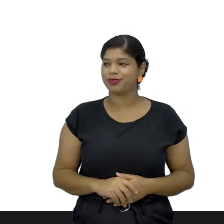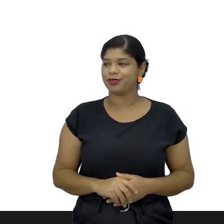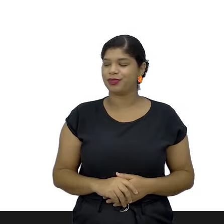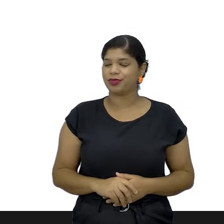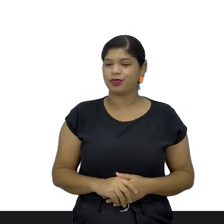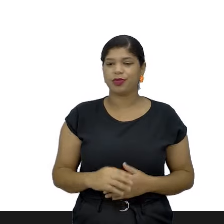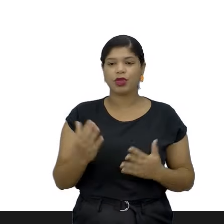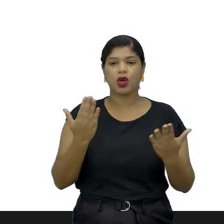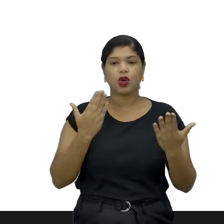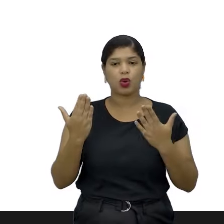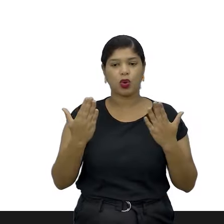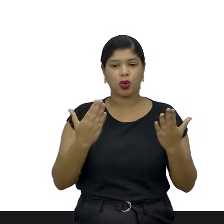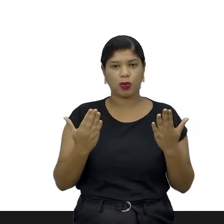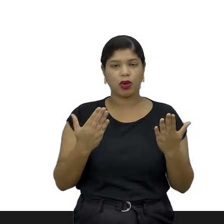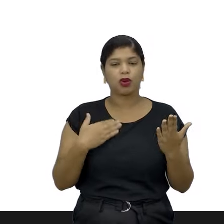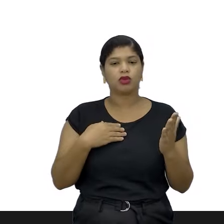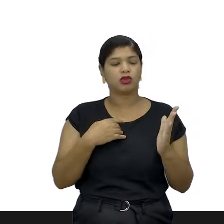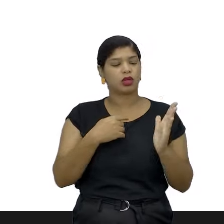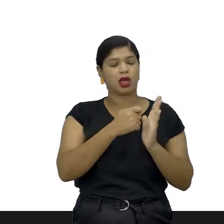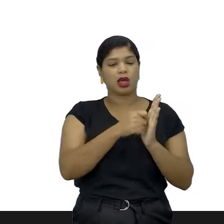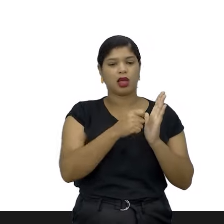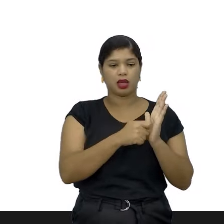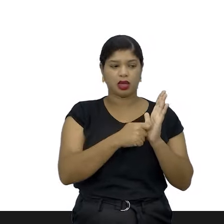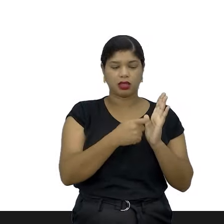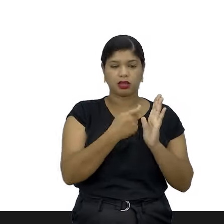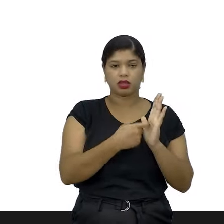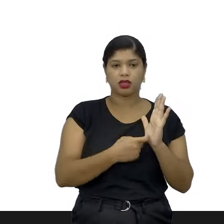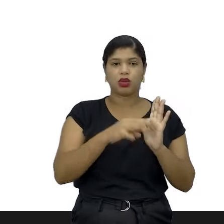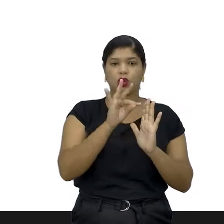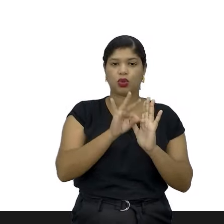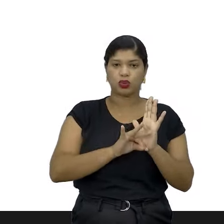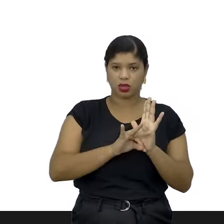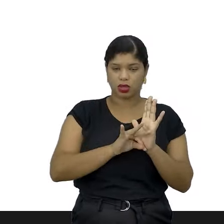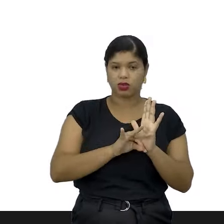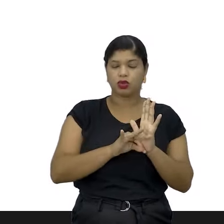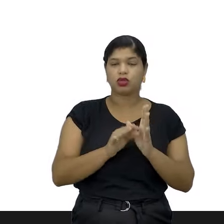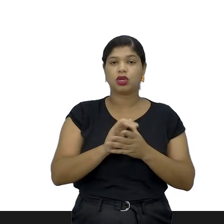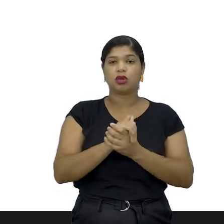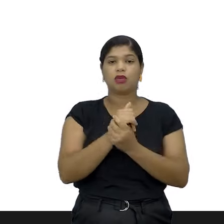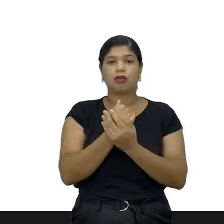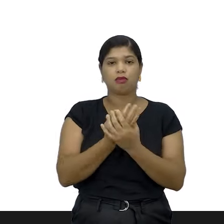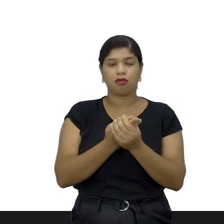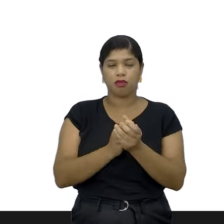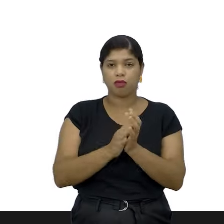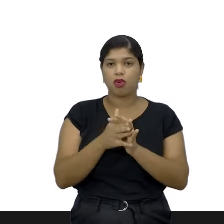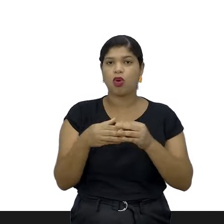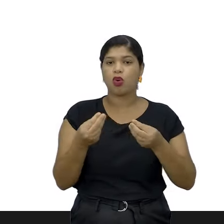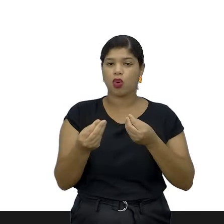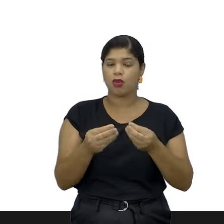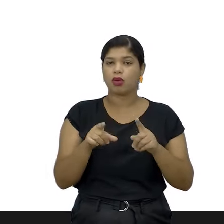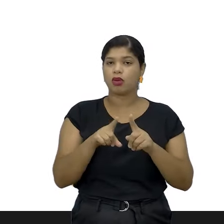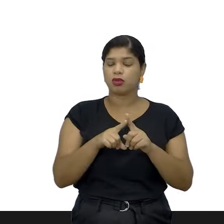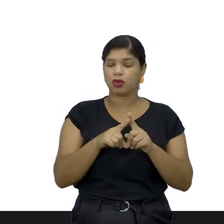compararam a receita culinária, um texto instrucional de como lavar as mãos, e as regras de um jogo. E após a leitura de